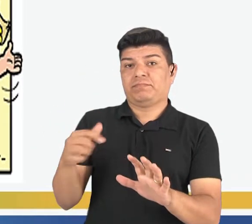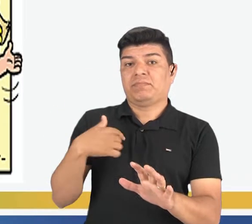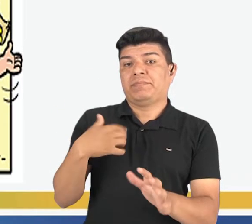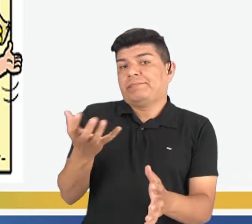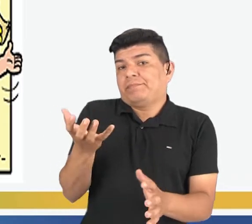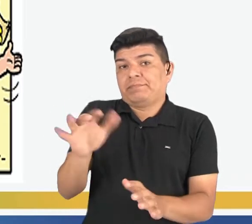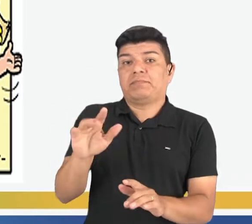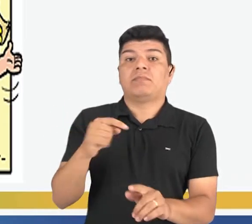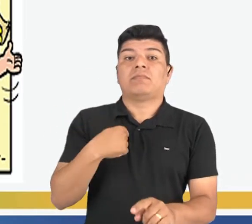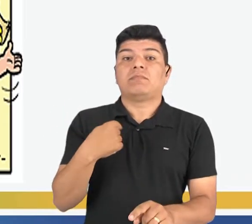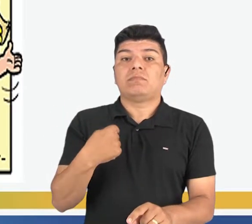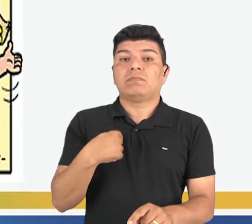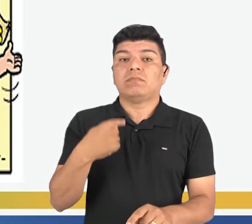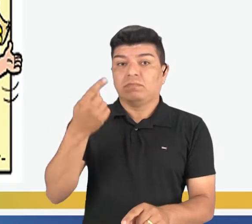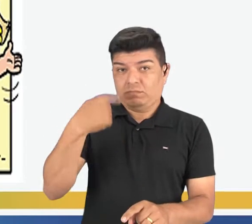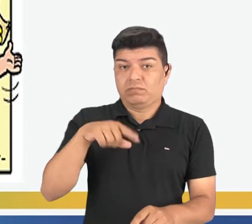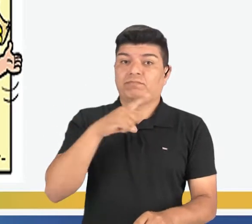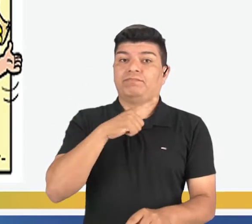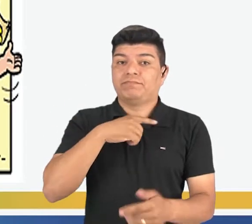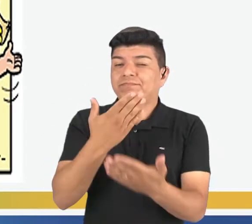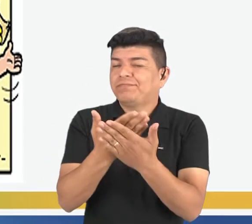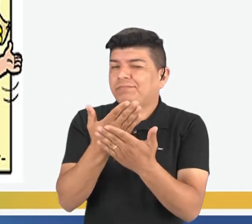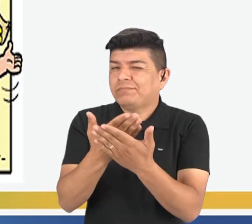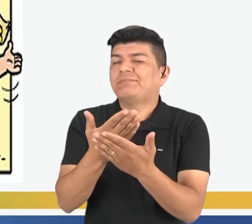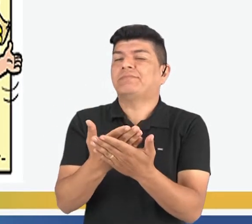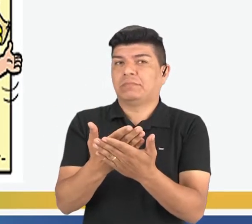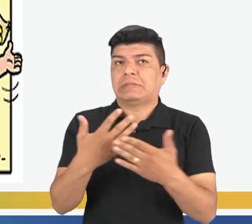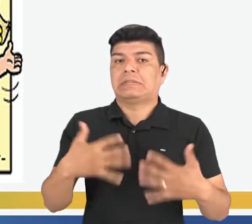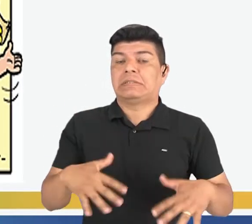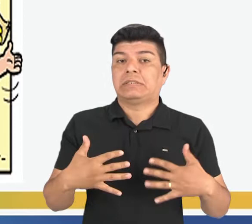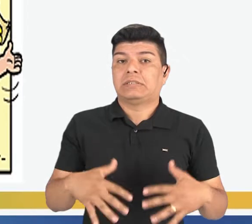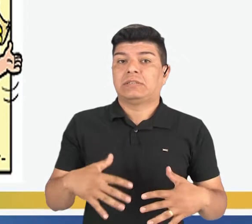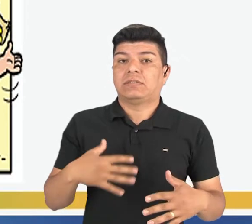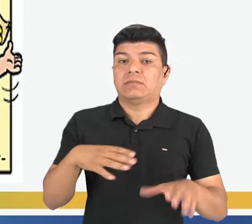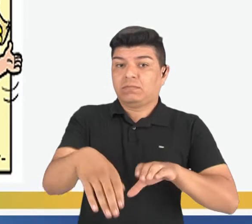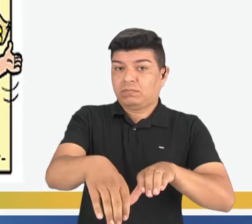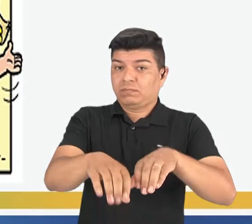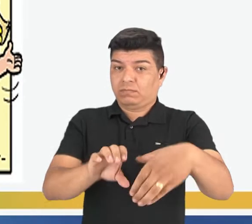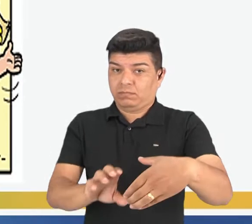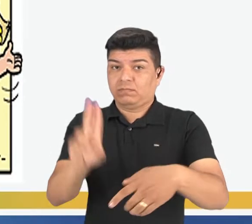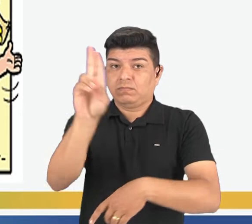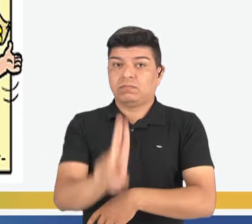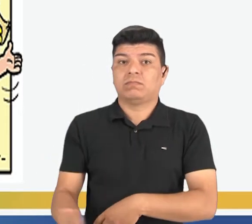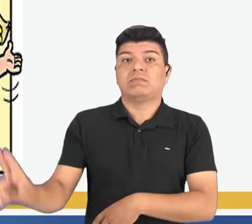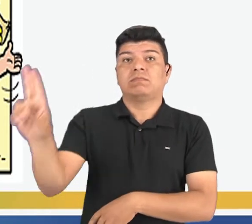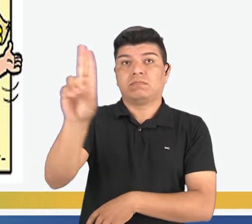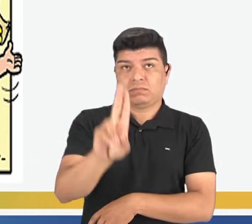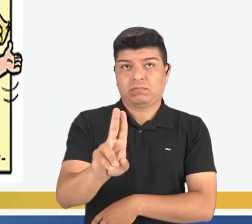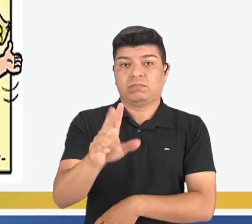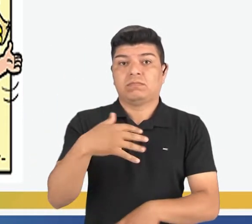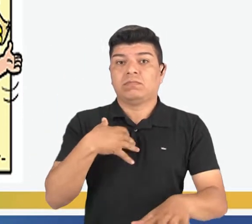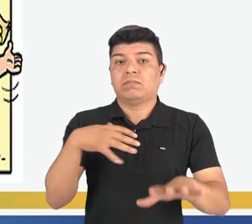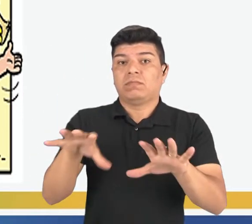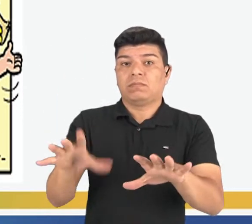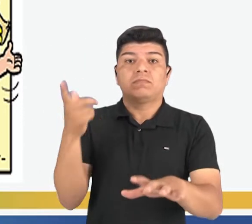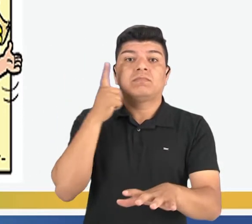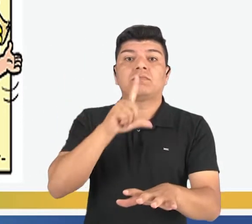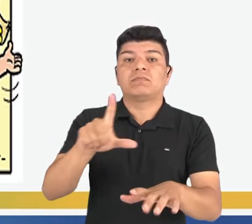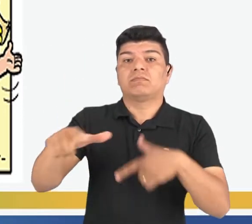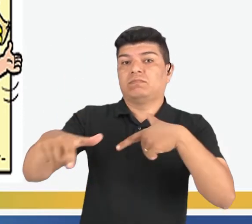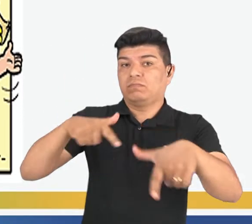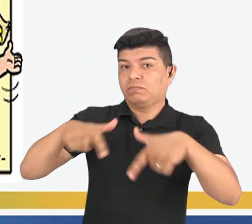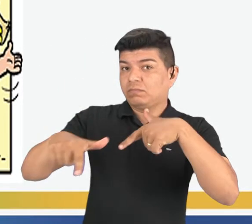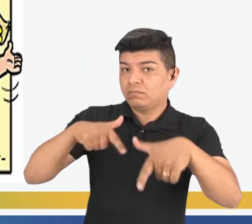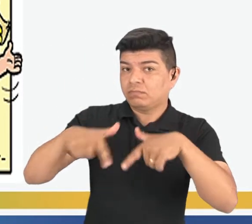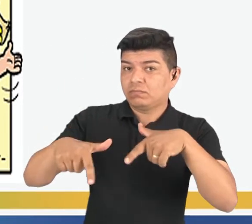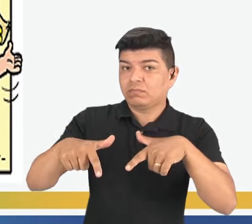dera. Eu vou é ter que estudar muito e até me formar numa universidade. Daí vou arrumar um